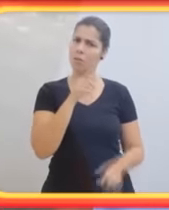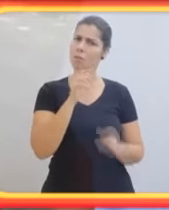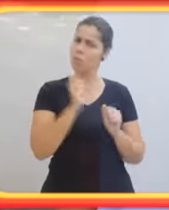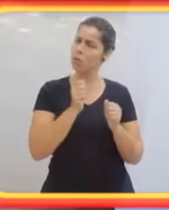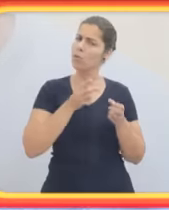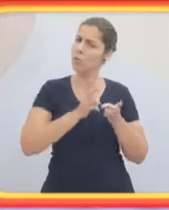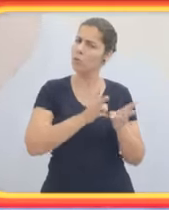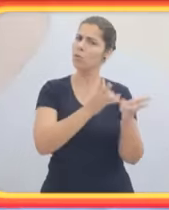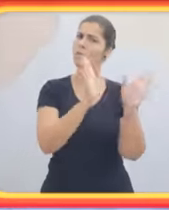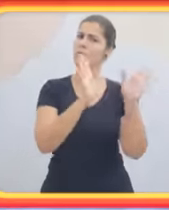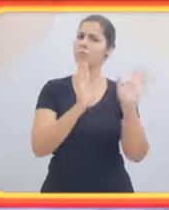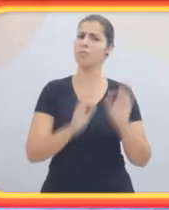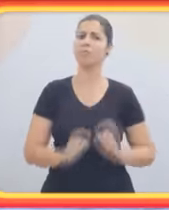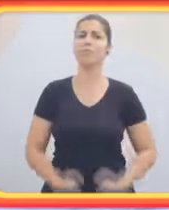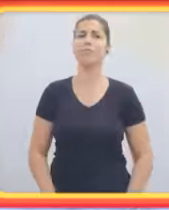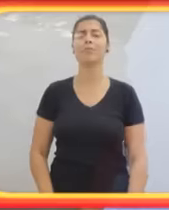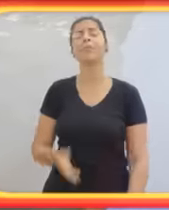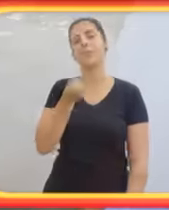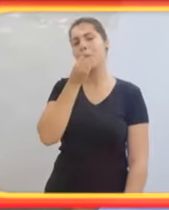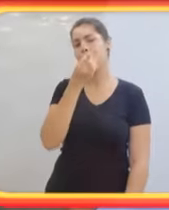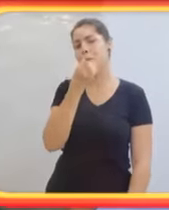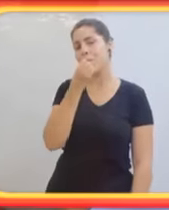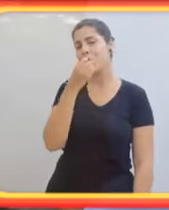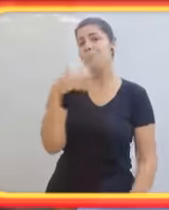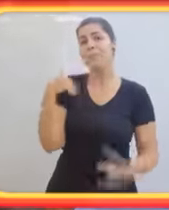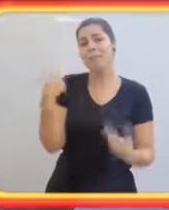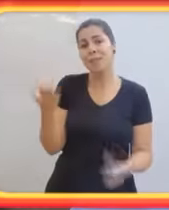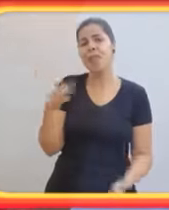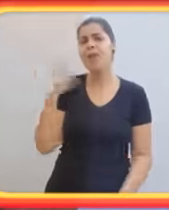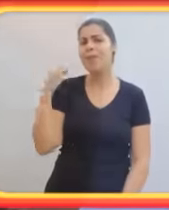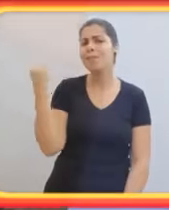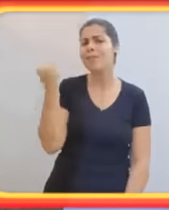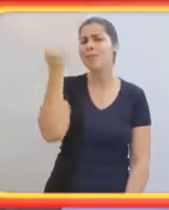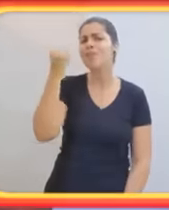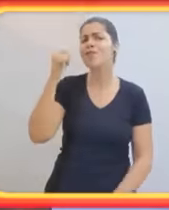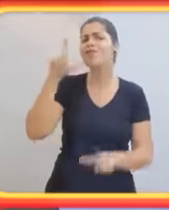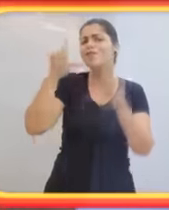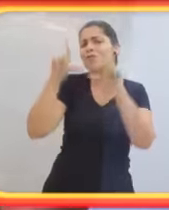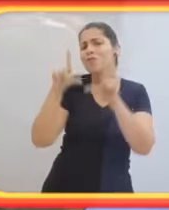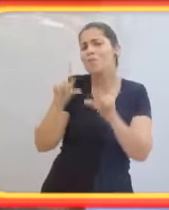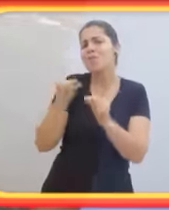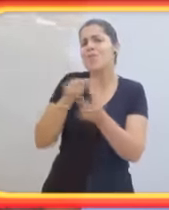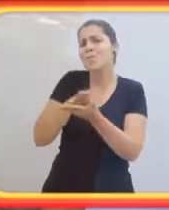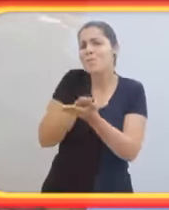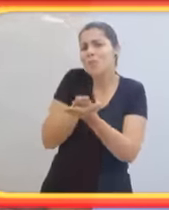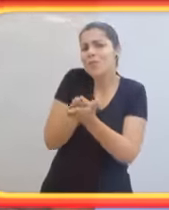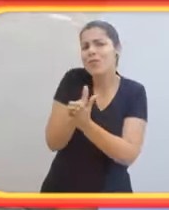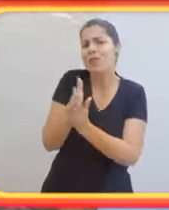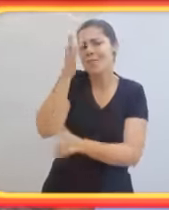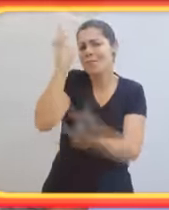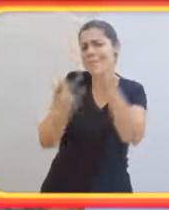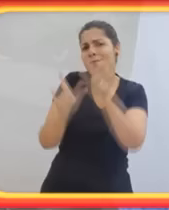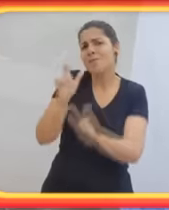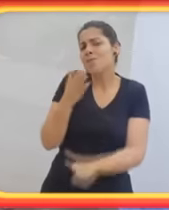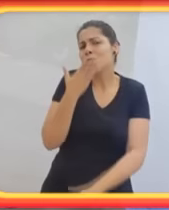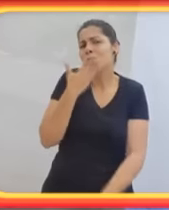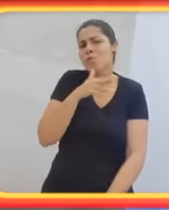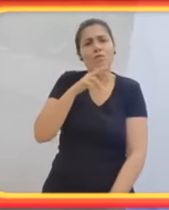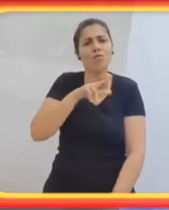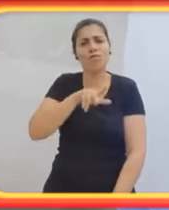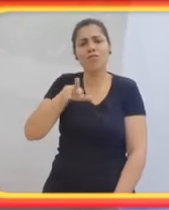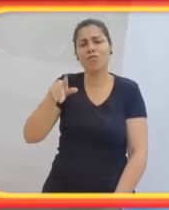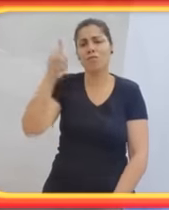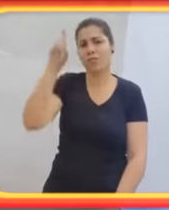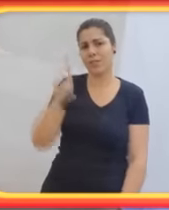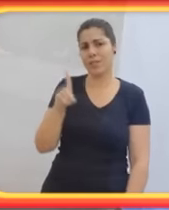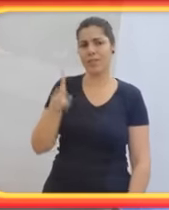alguma pessoa que O tem. senhor não, Fernando. Você. Pode continuar. Tá bom, então. Qual